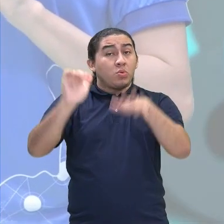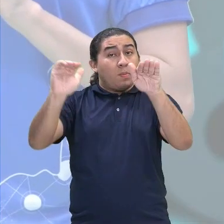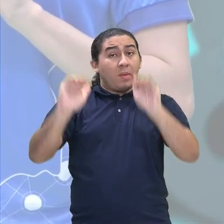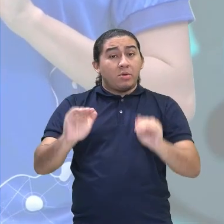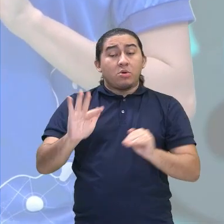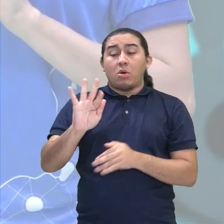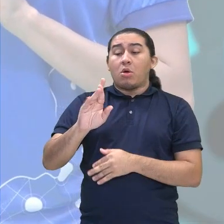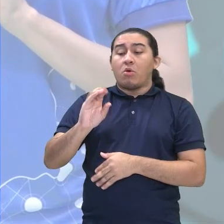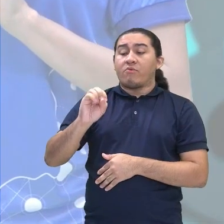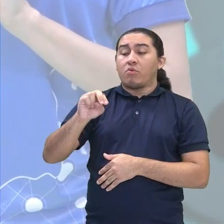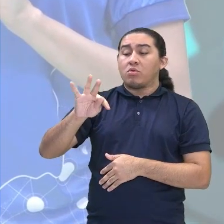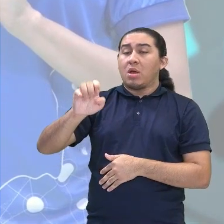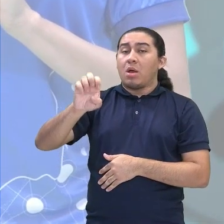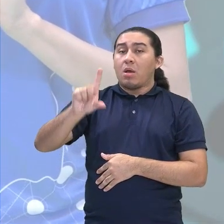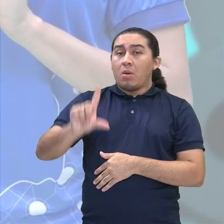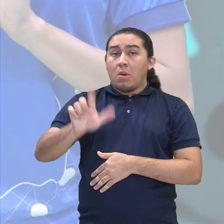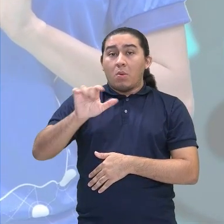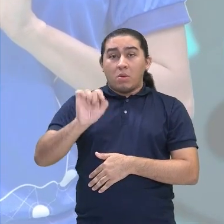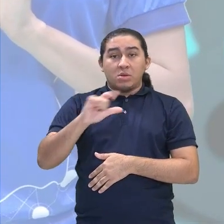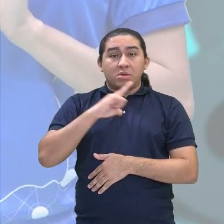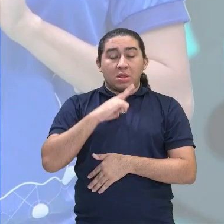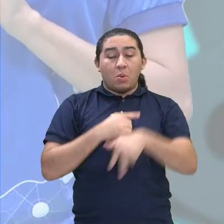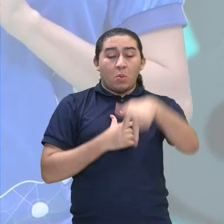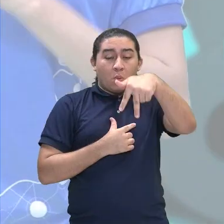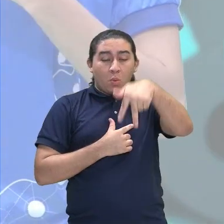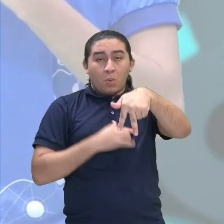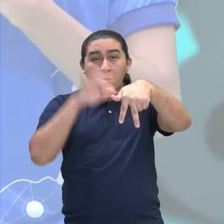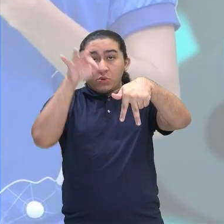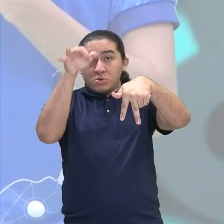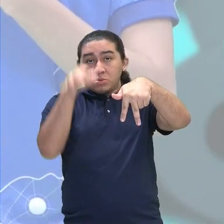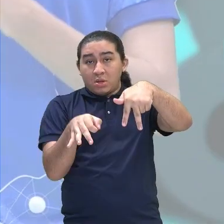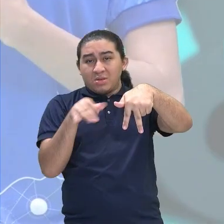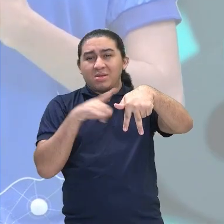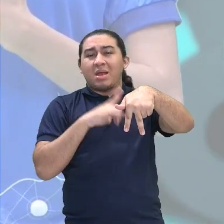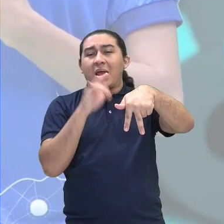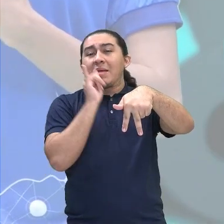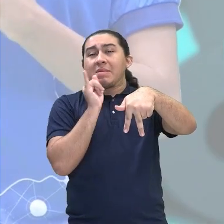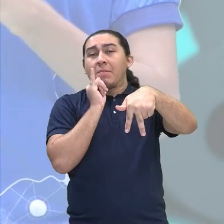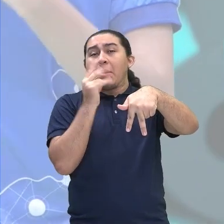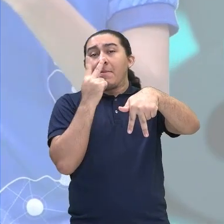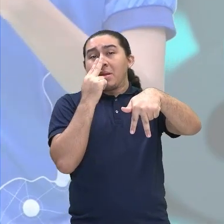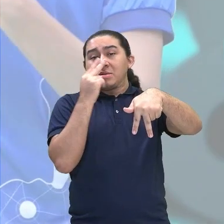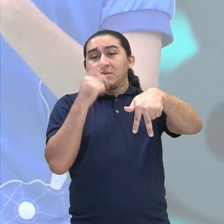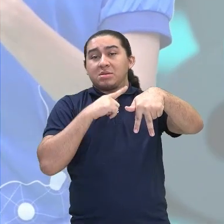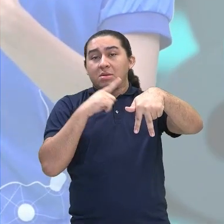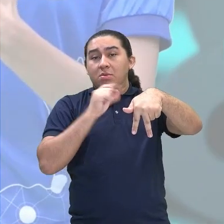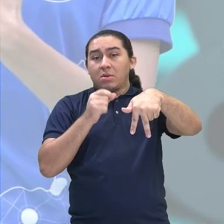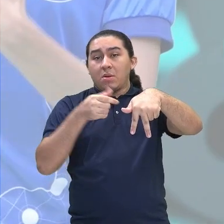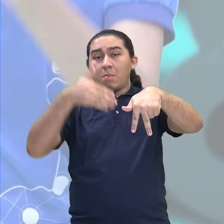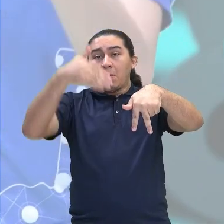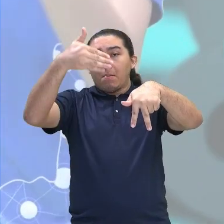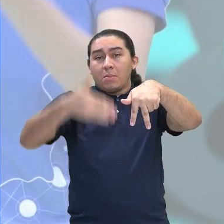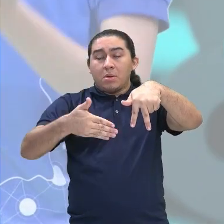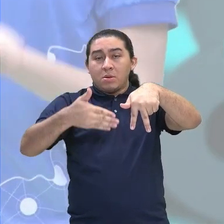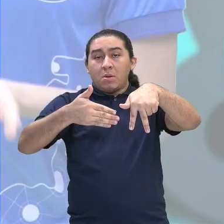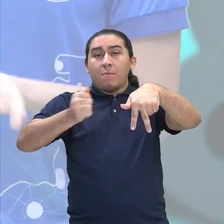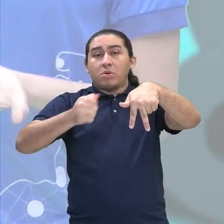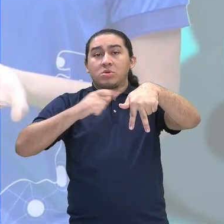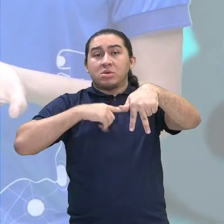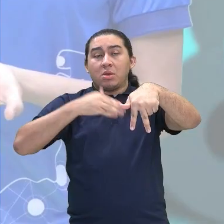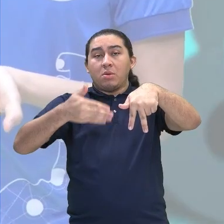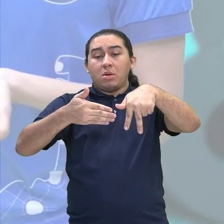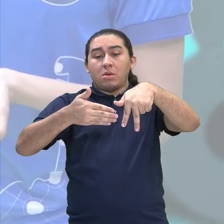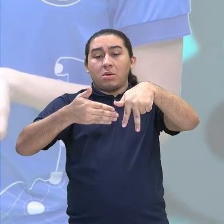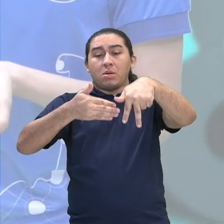frontal, é aquele que vai estar dividindo o meu corpo como se tivesse uma parede. E eu posso ir para